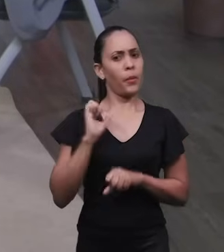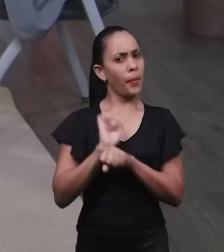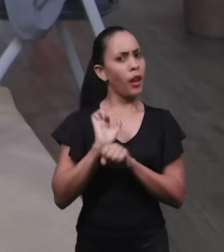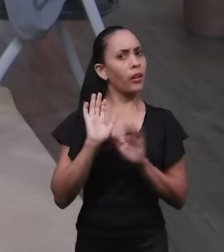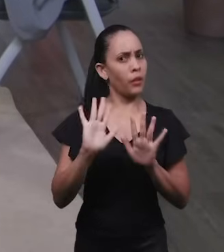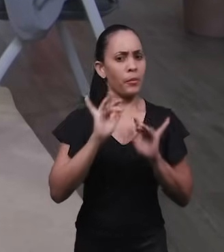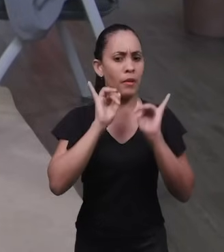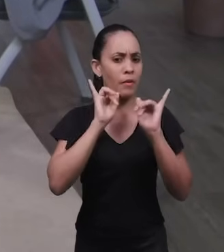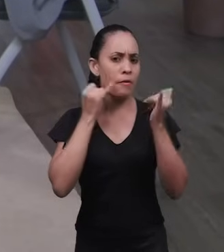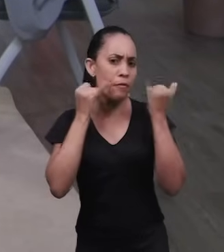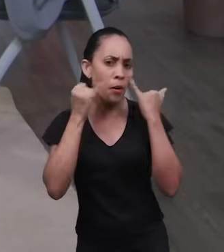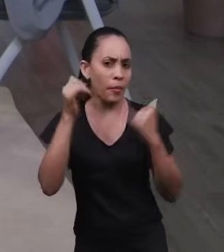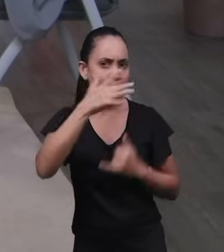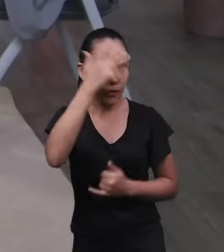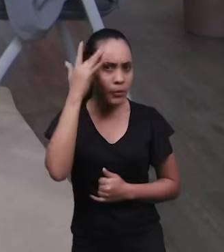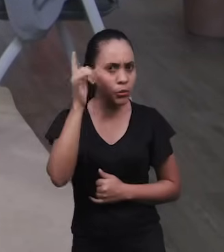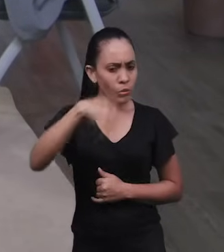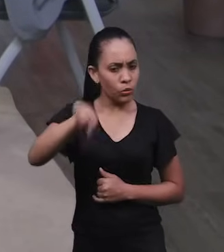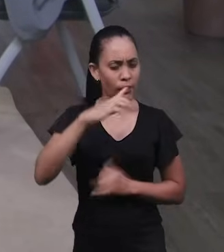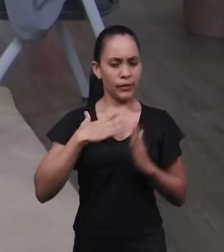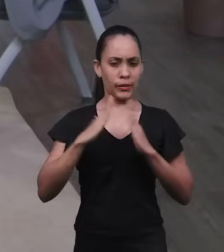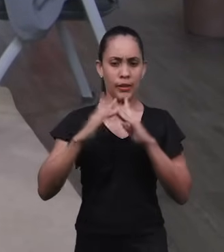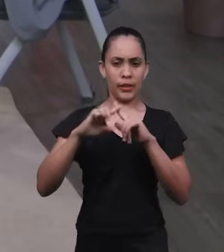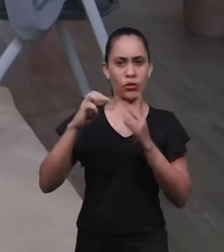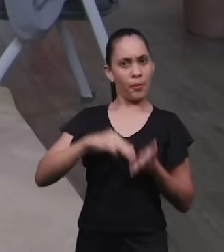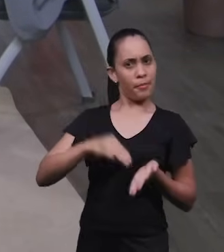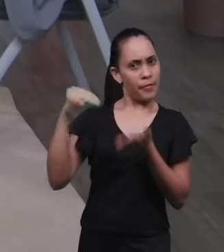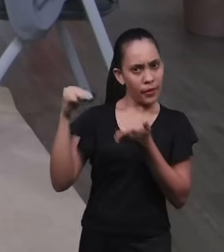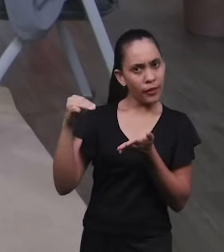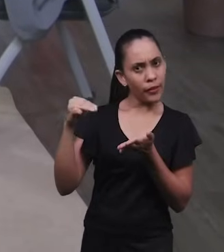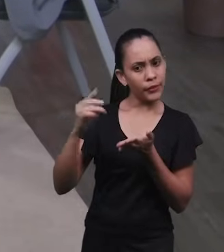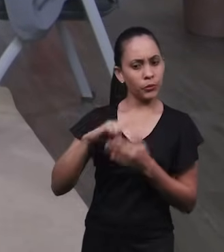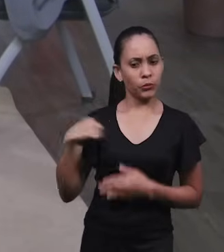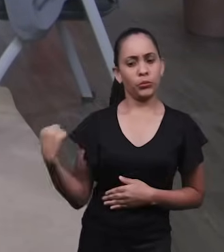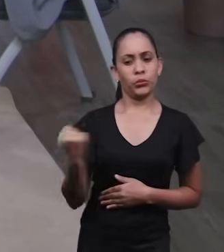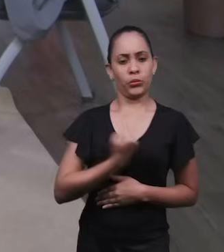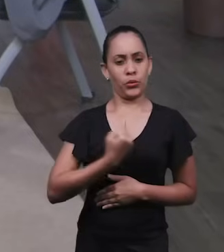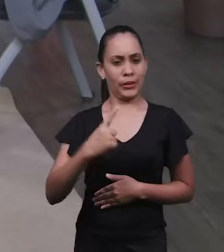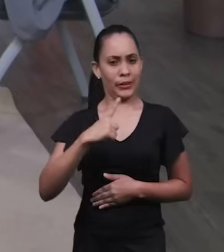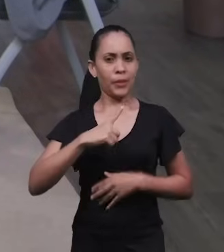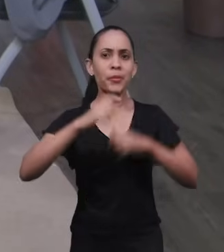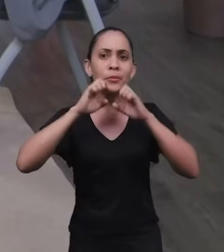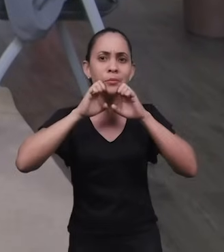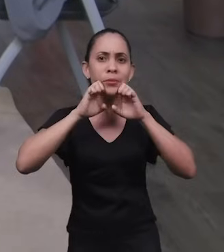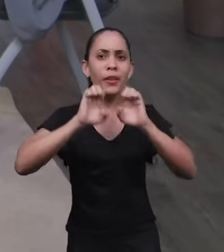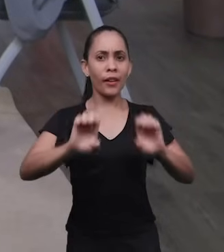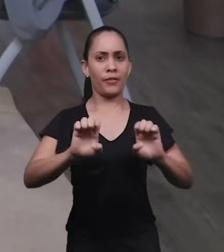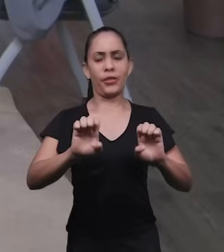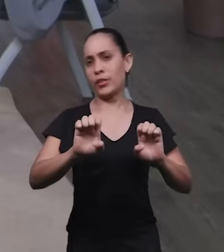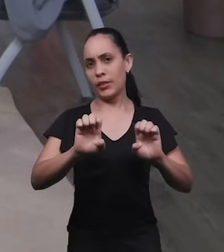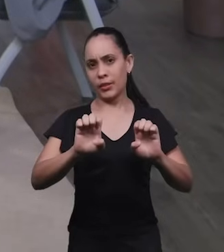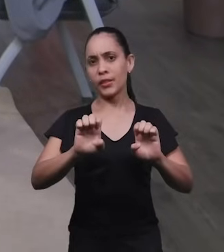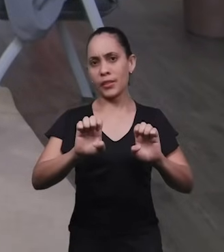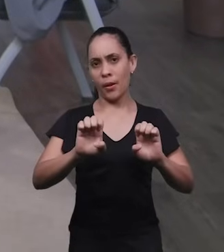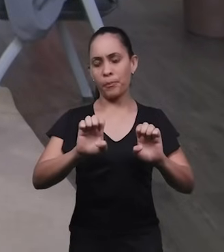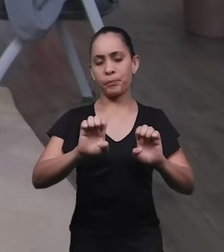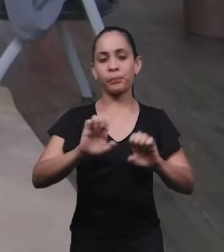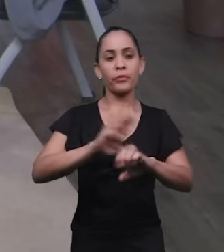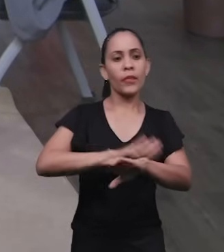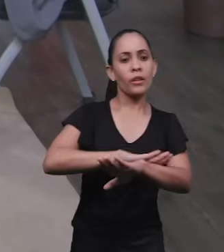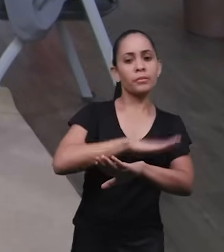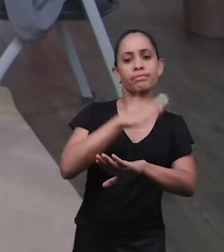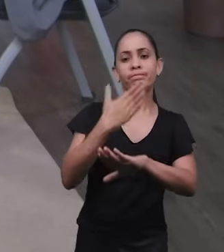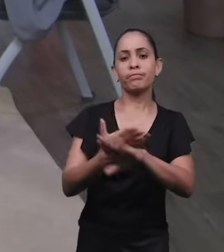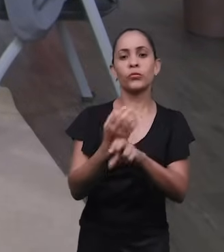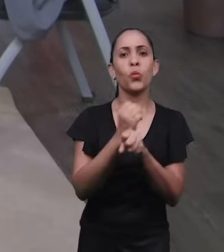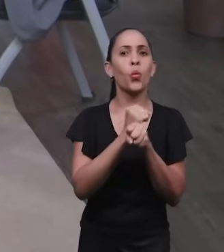aqui e informar as pessoas que nós, a Igreja Cristã Maranata, nós temos uma evangelização